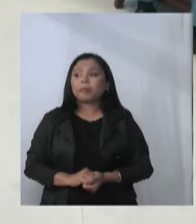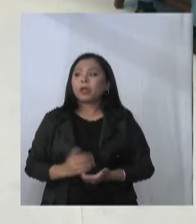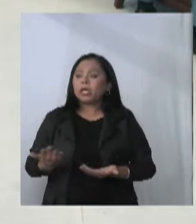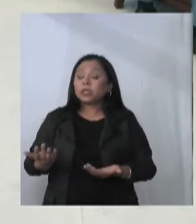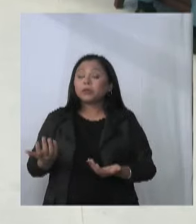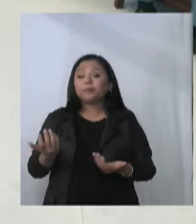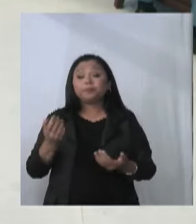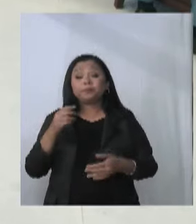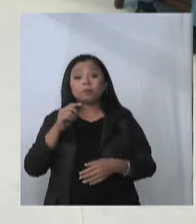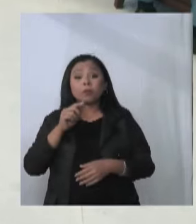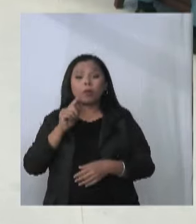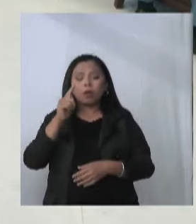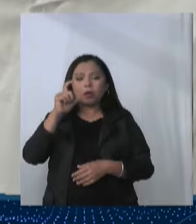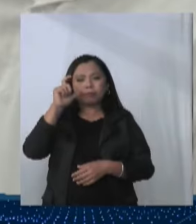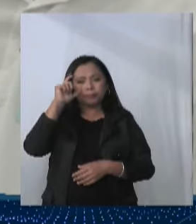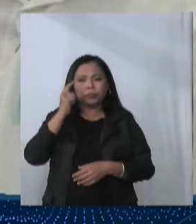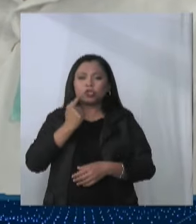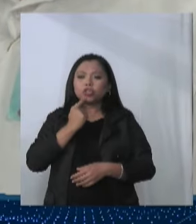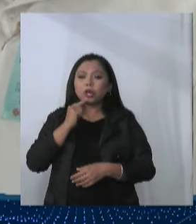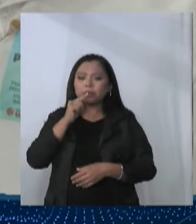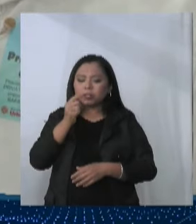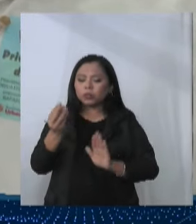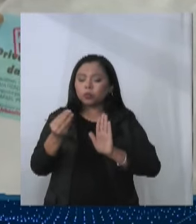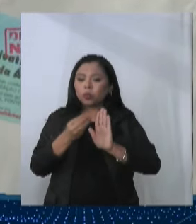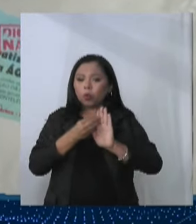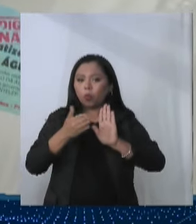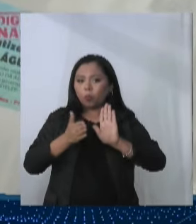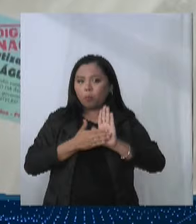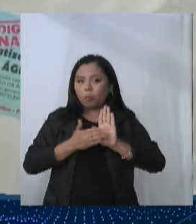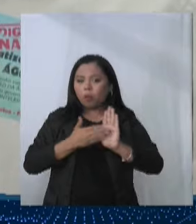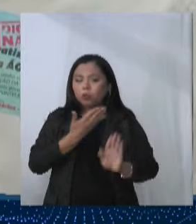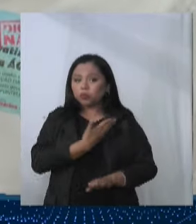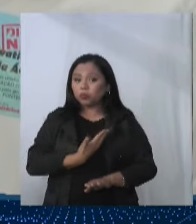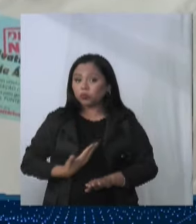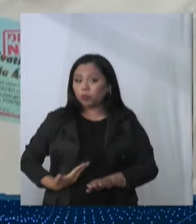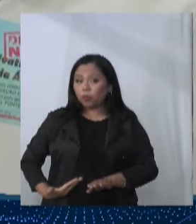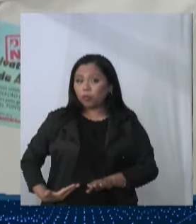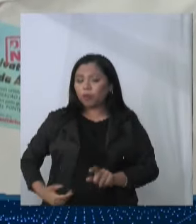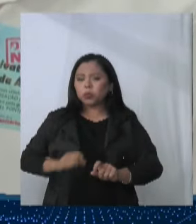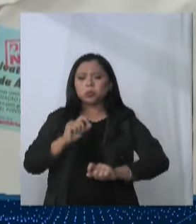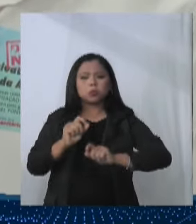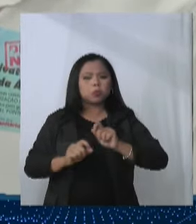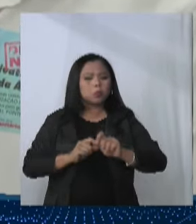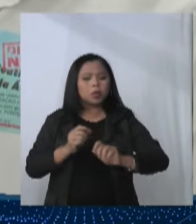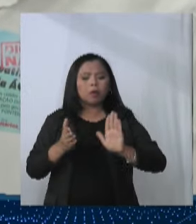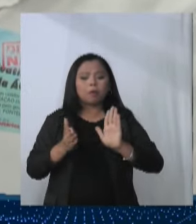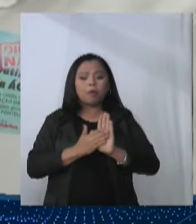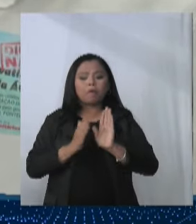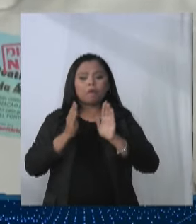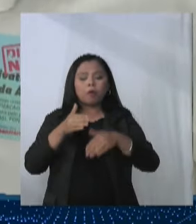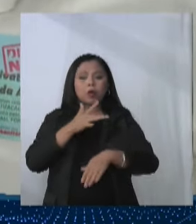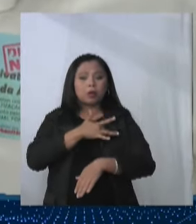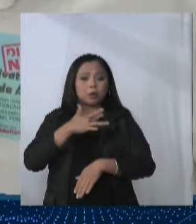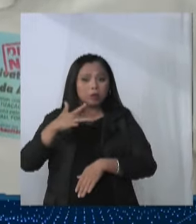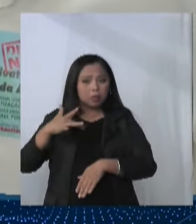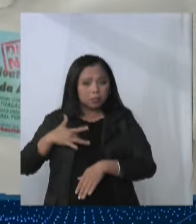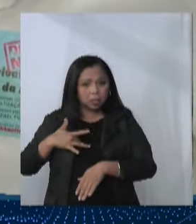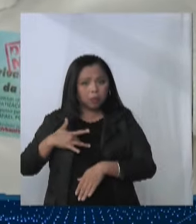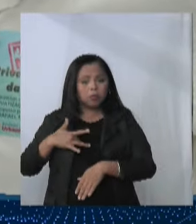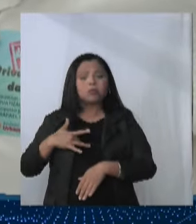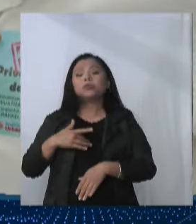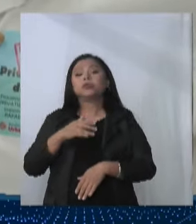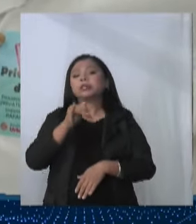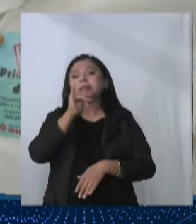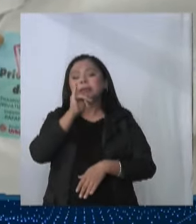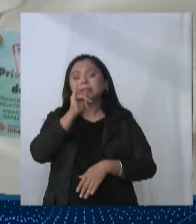você colocou no seu plano de governo uma proposta para a saúde que envolve a expropriação,